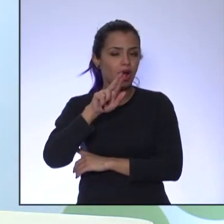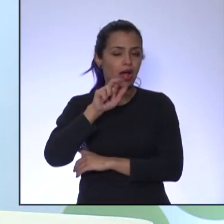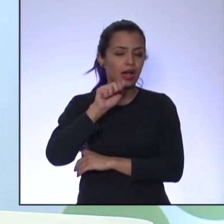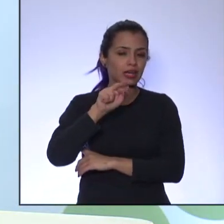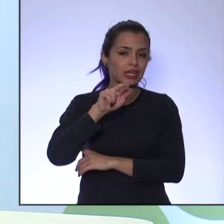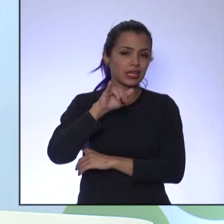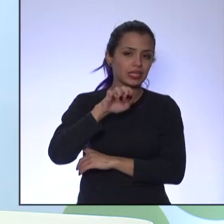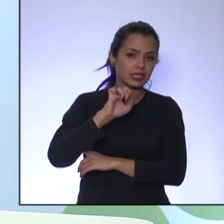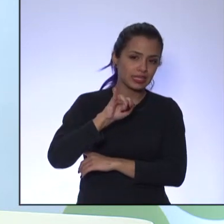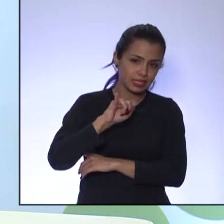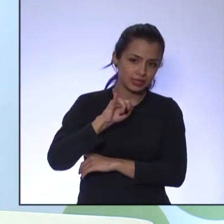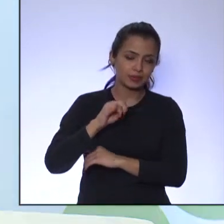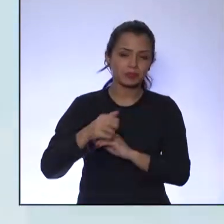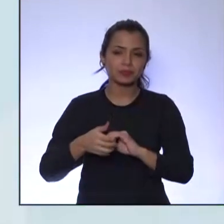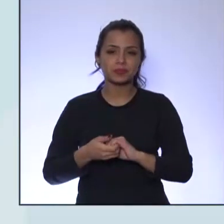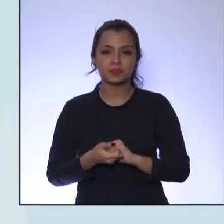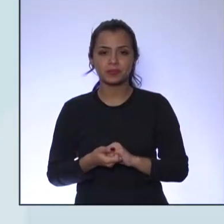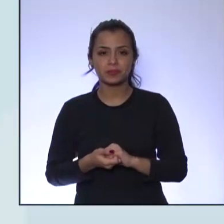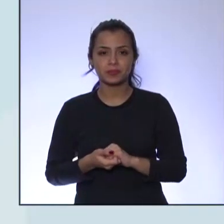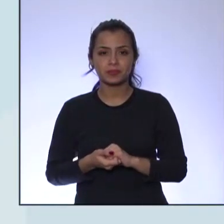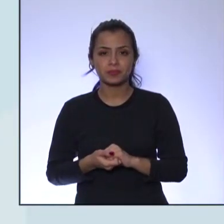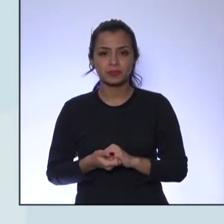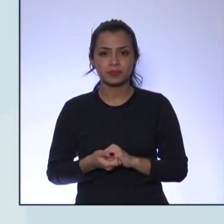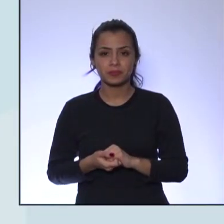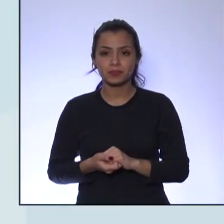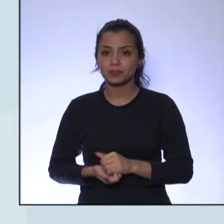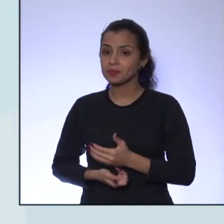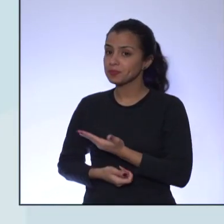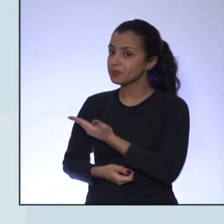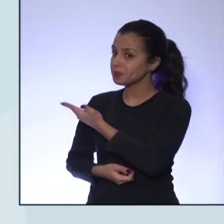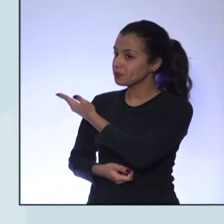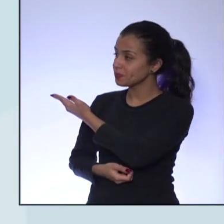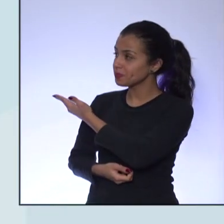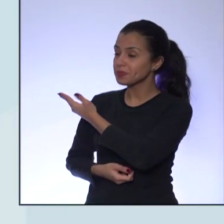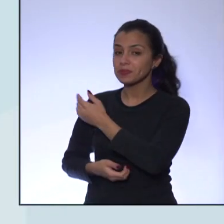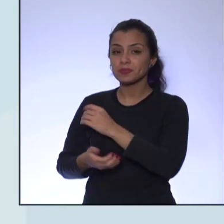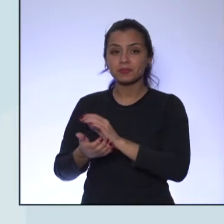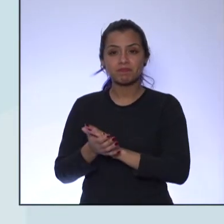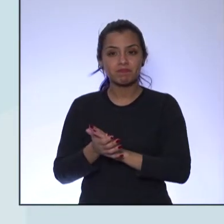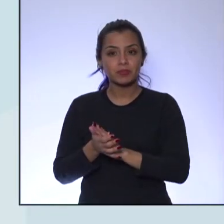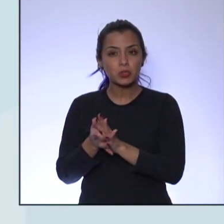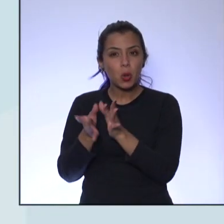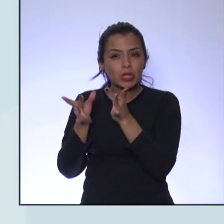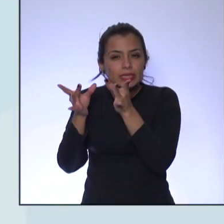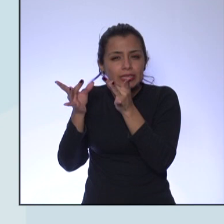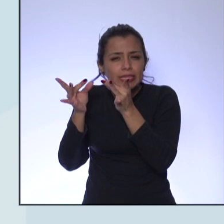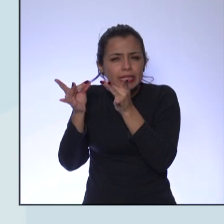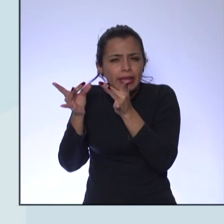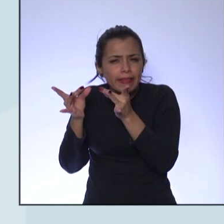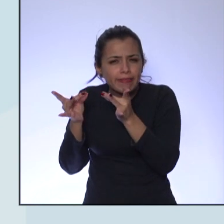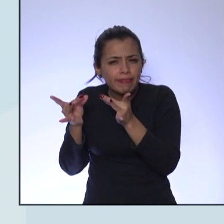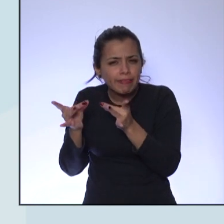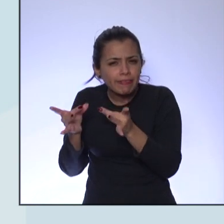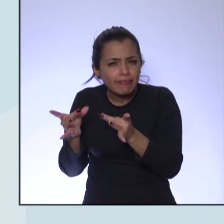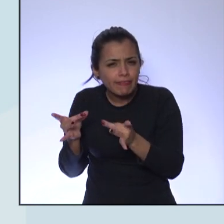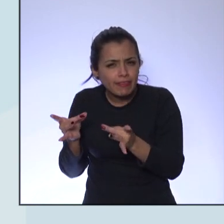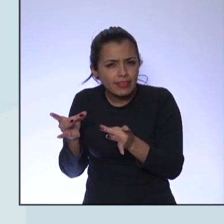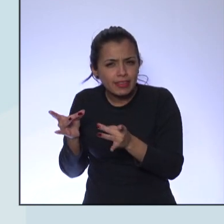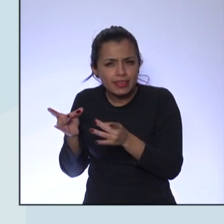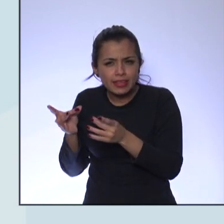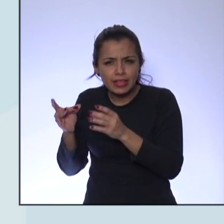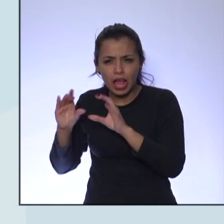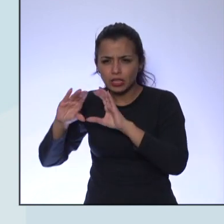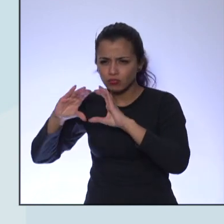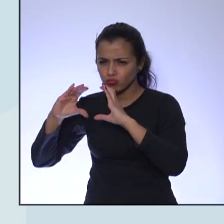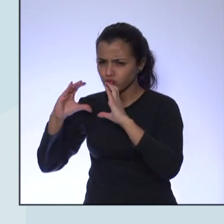continuando, nós conseguimos observar, através dessa imagem, a riqueza de detalhes aí dessa